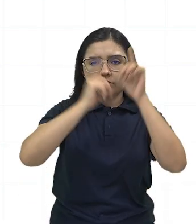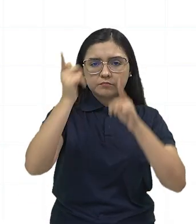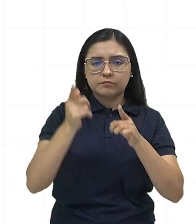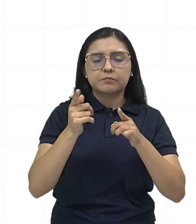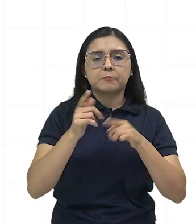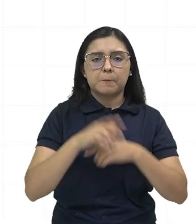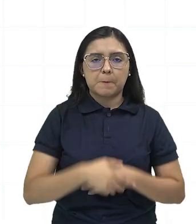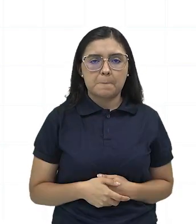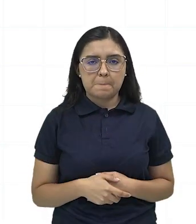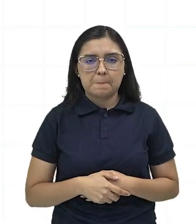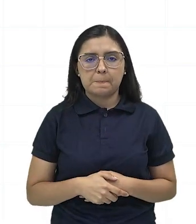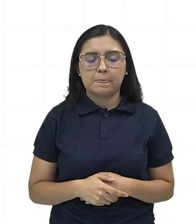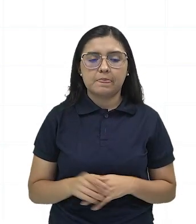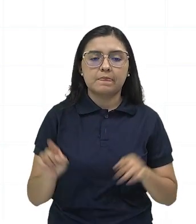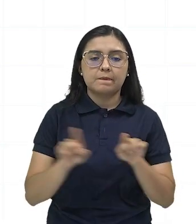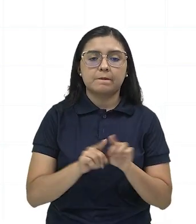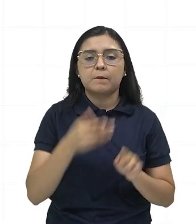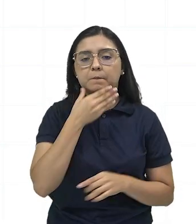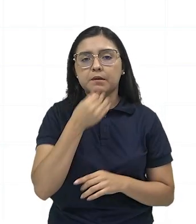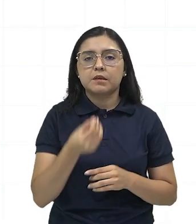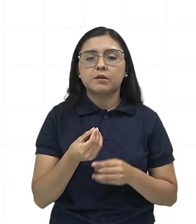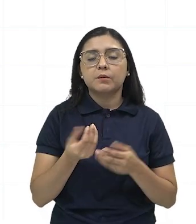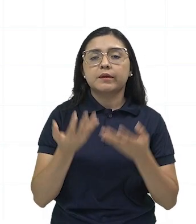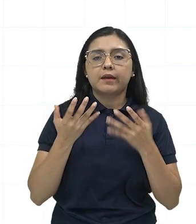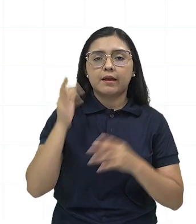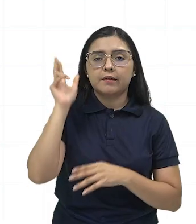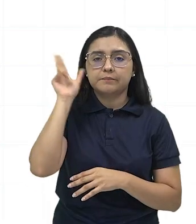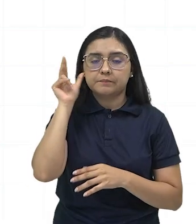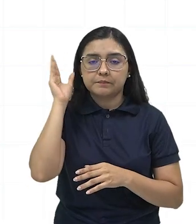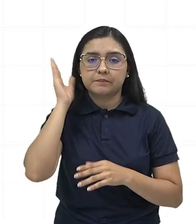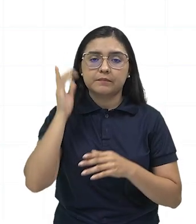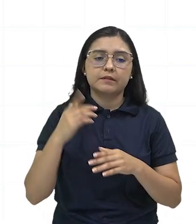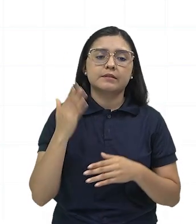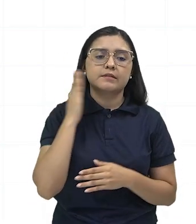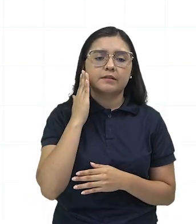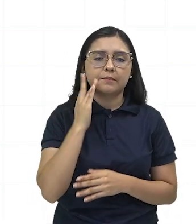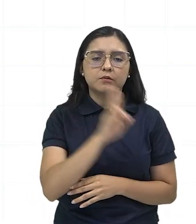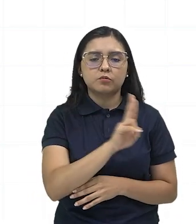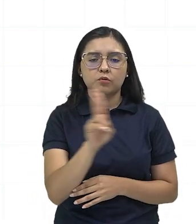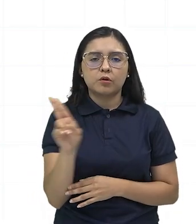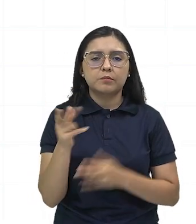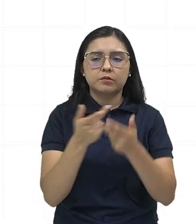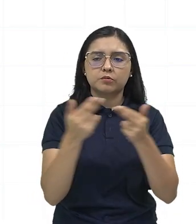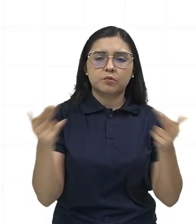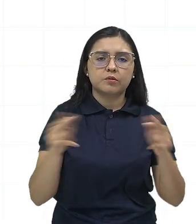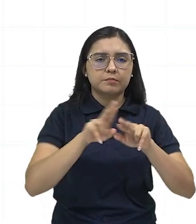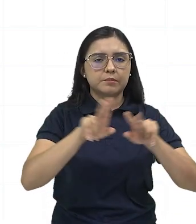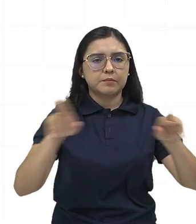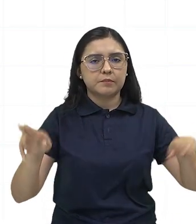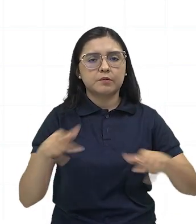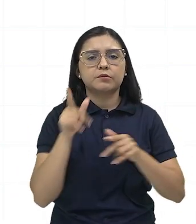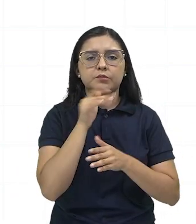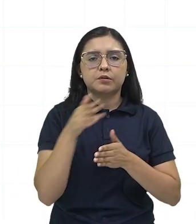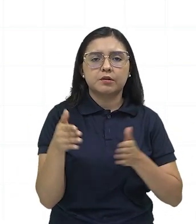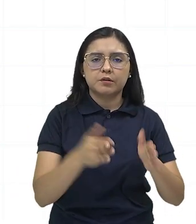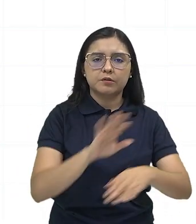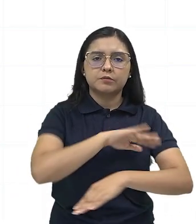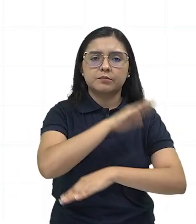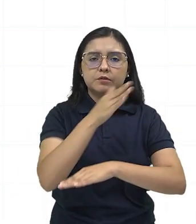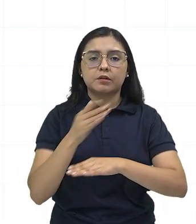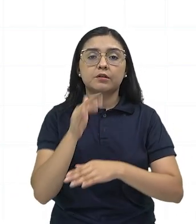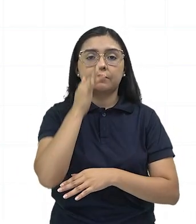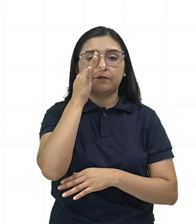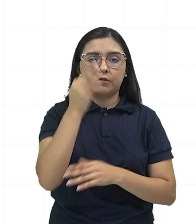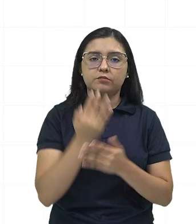da invenção. O menino quer esse burrinho que saiba dizer o nome dos rios, ou seja, que conheça as coisas, os rios, as montanhas, as flores,